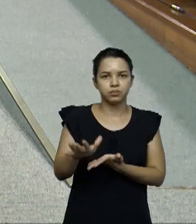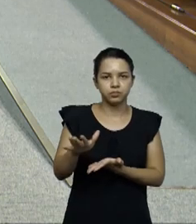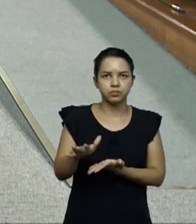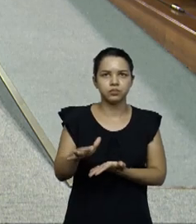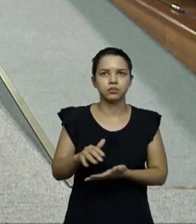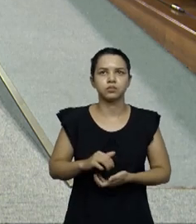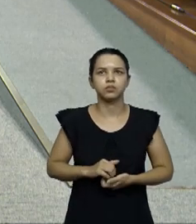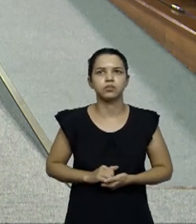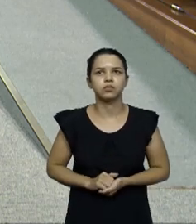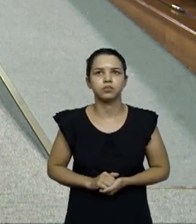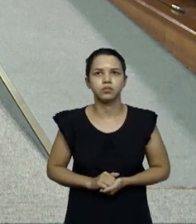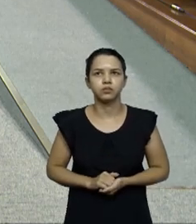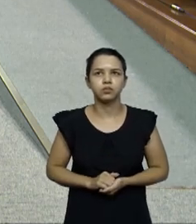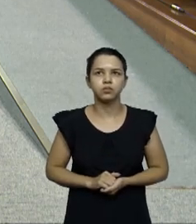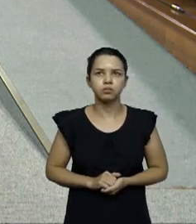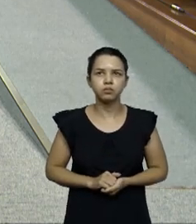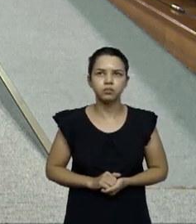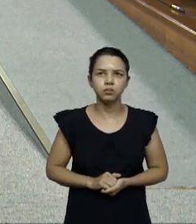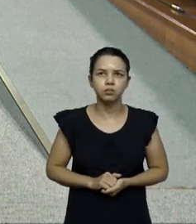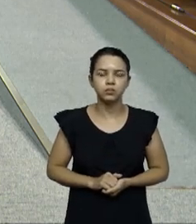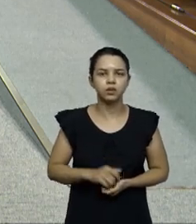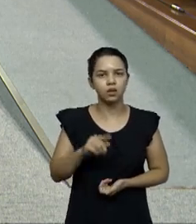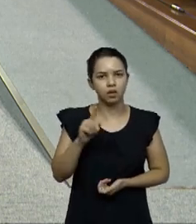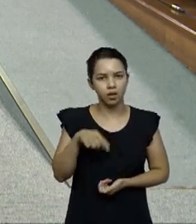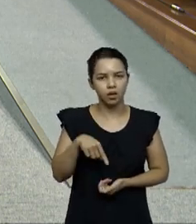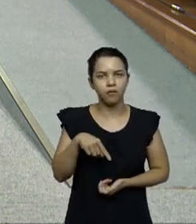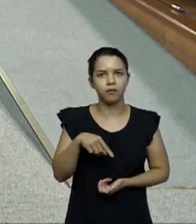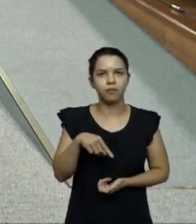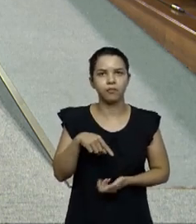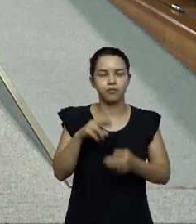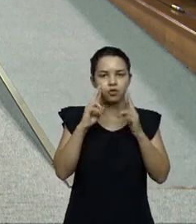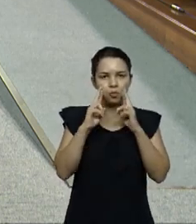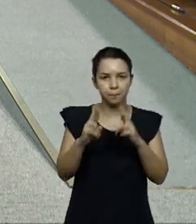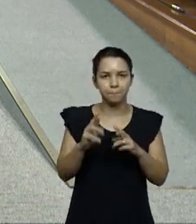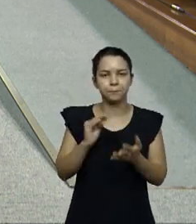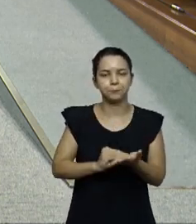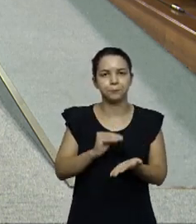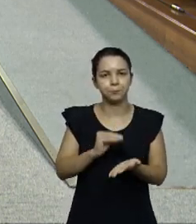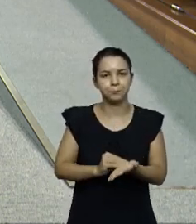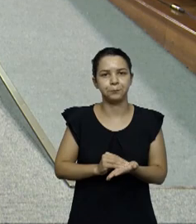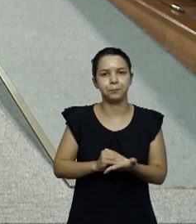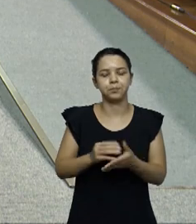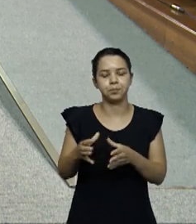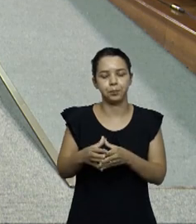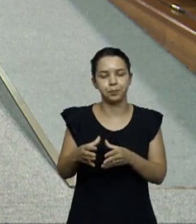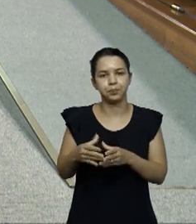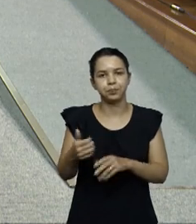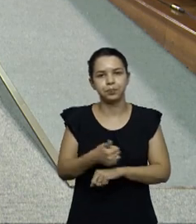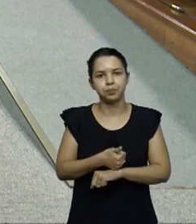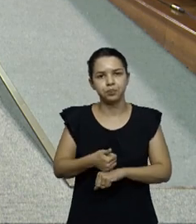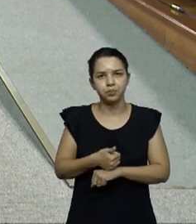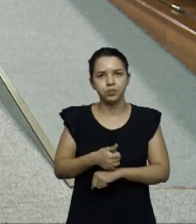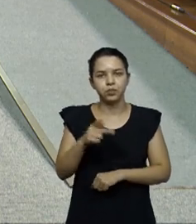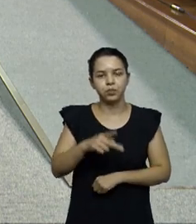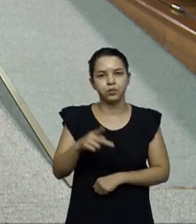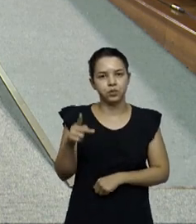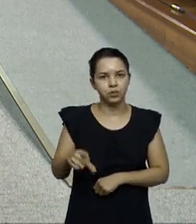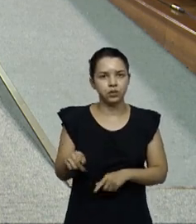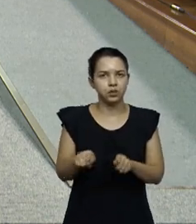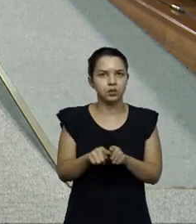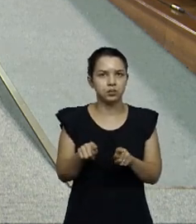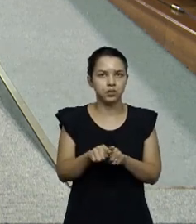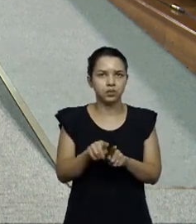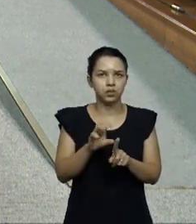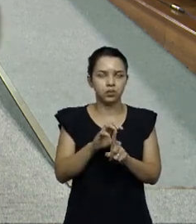grande falta de respeito com os professores com a nossa classe e também para a comunidade porque